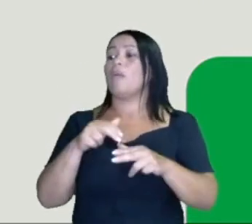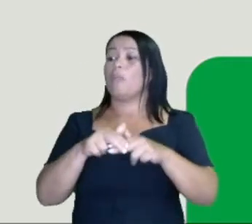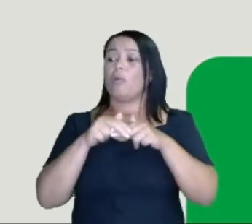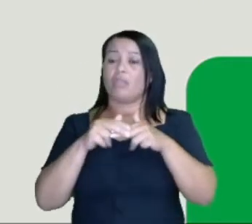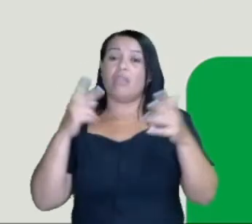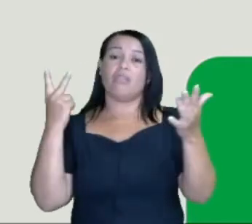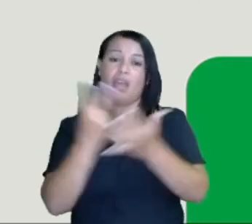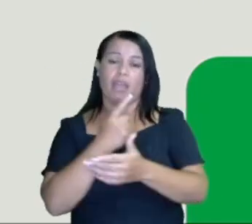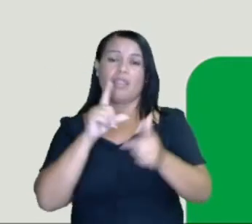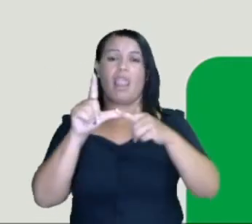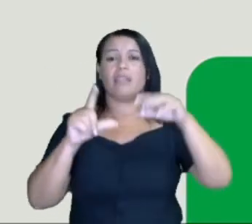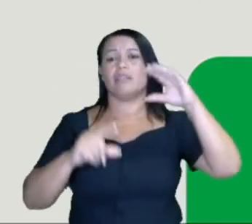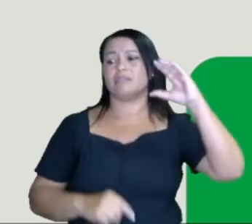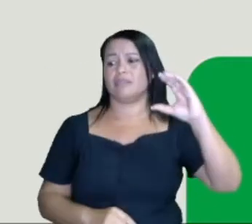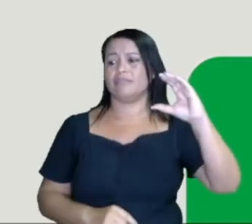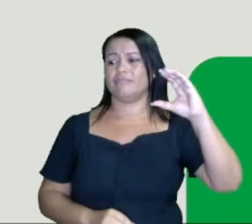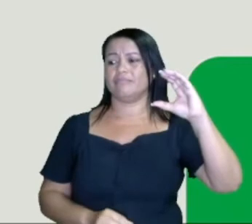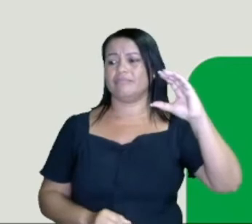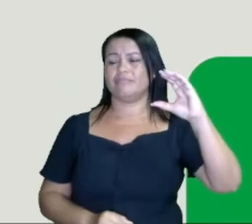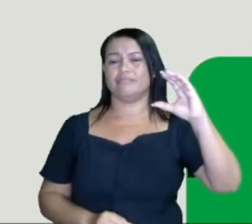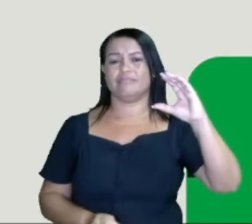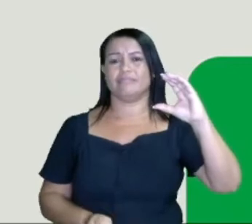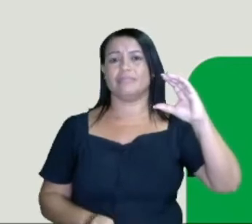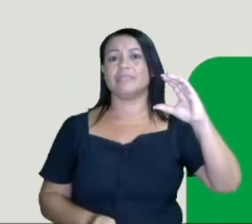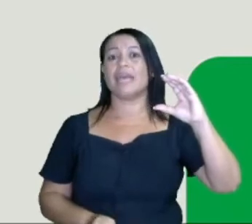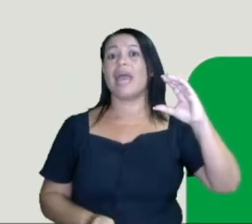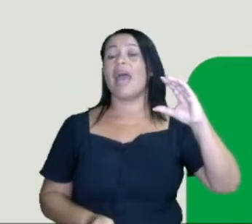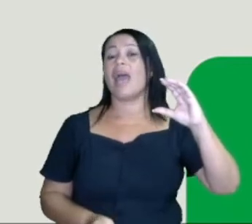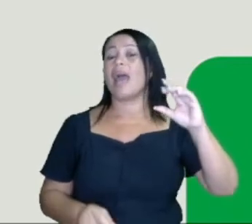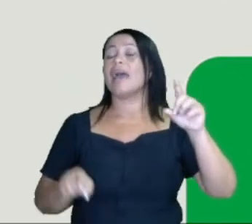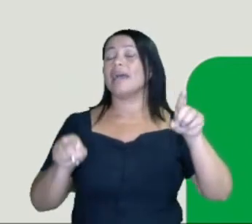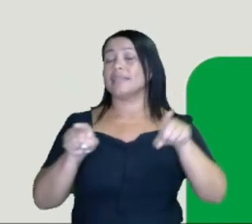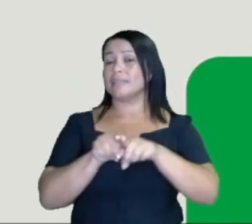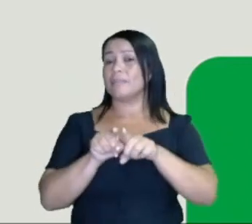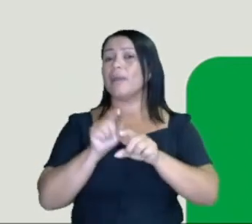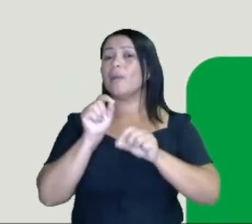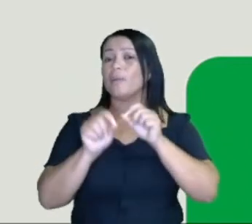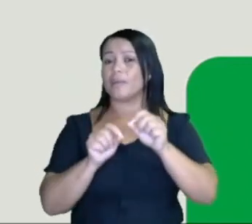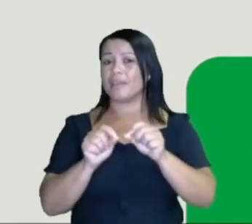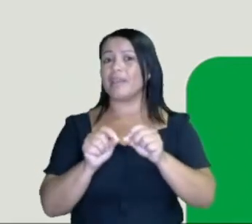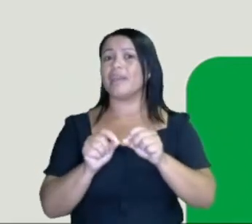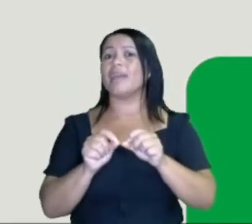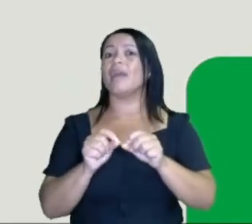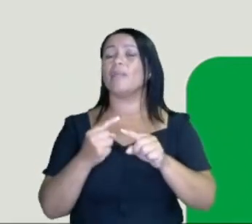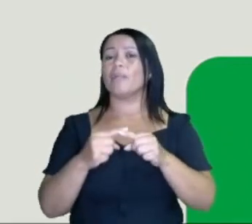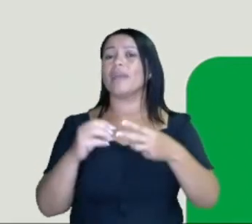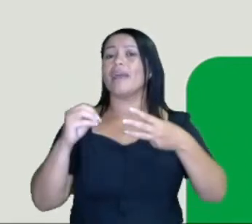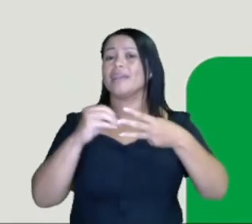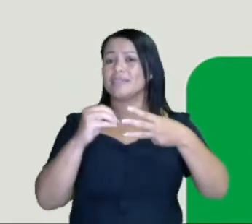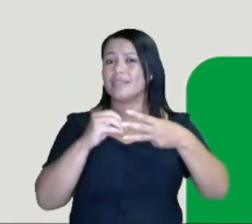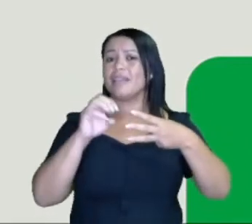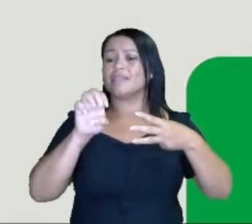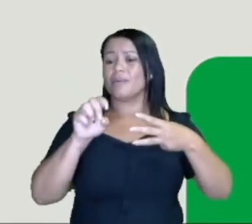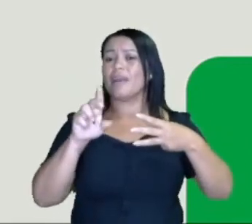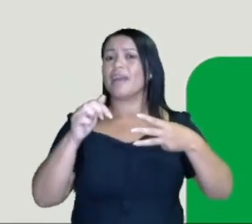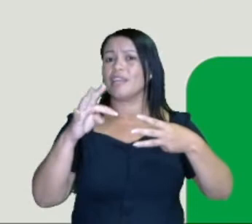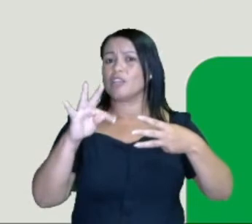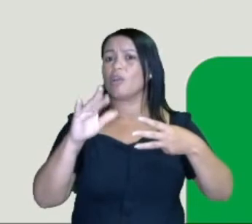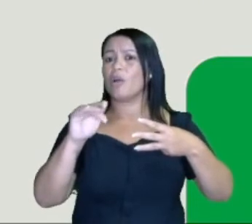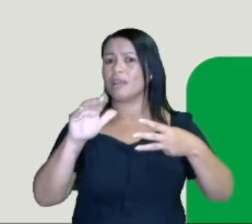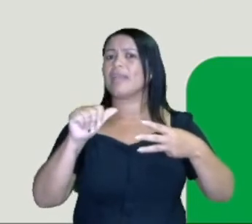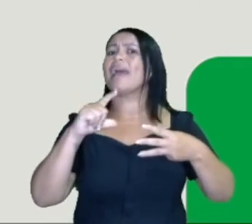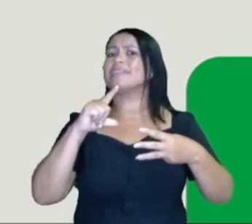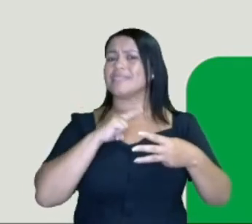a errada é a letra C. E sim, as células eucarióticas possuem seu núcleo compactado, como tem na letra